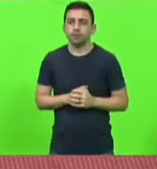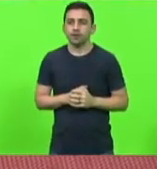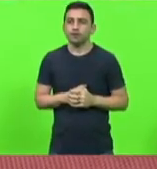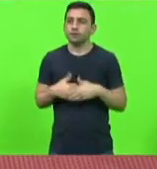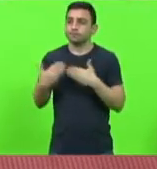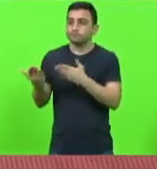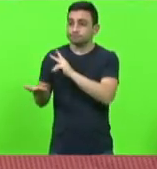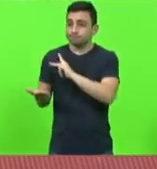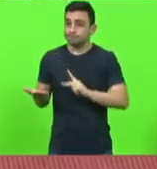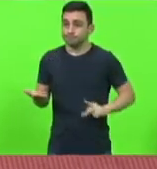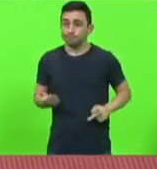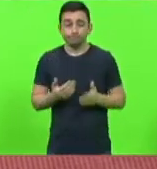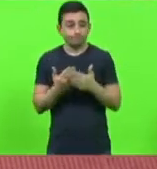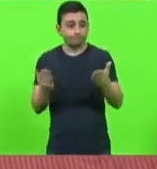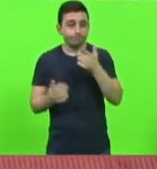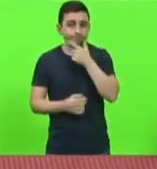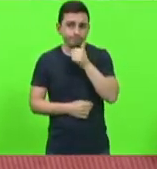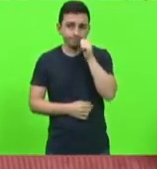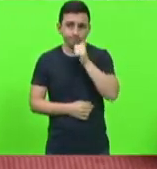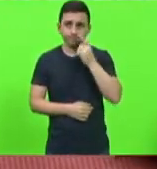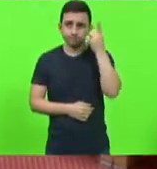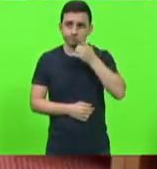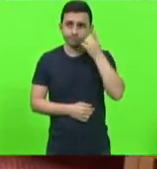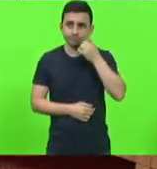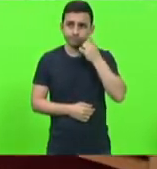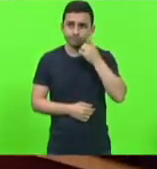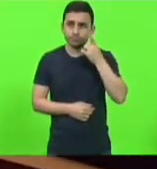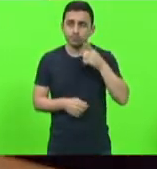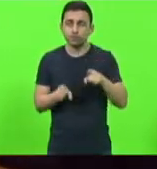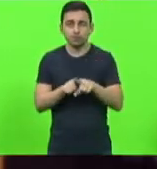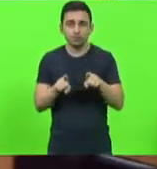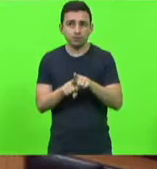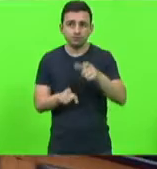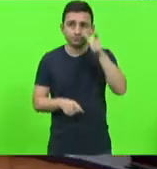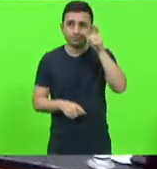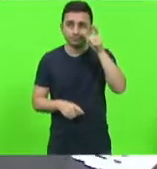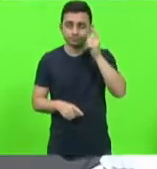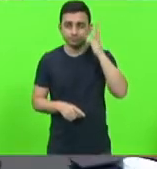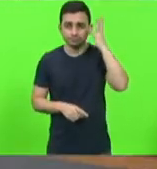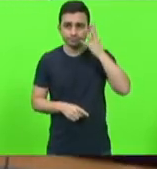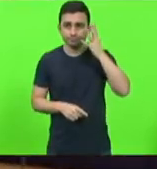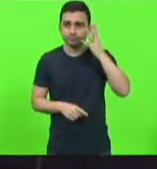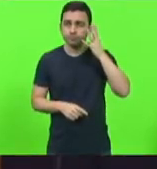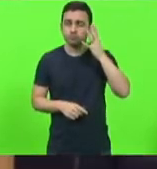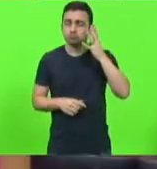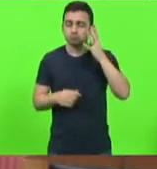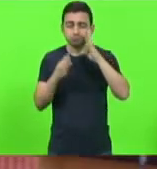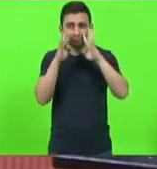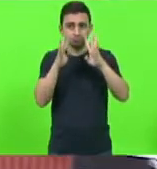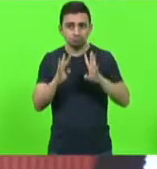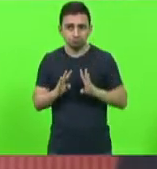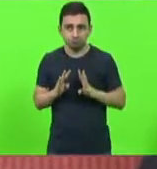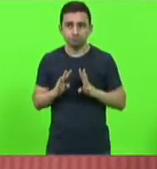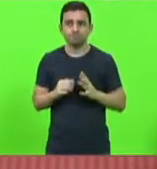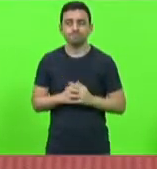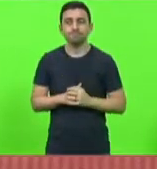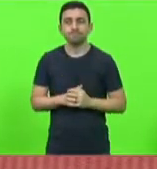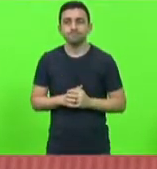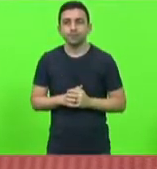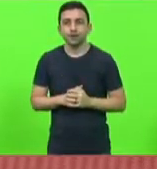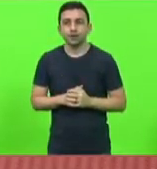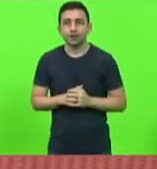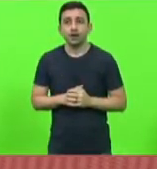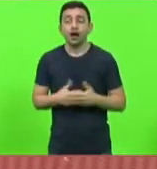Senhor presidente, senhoras e senhores deputados, pessoal que nos ouve, nos assiste. Esse projeto foi